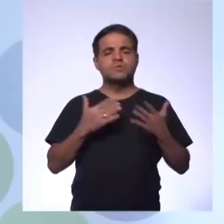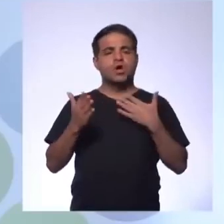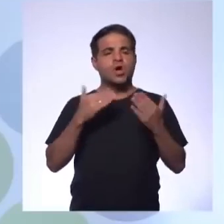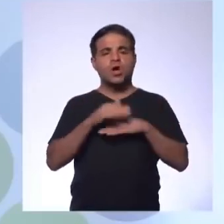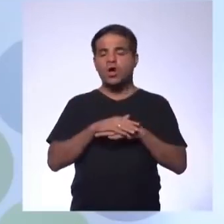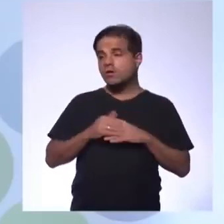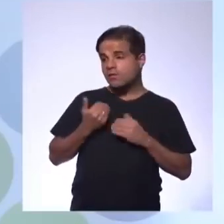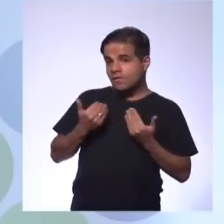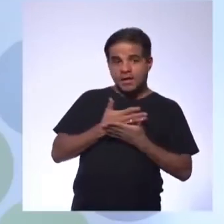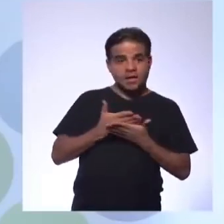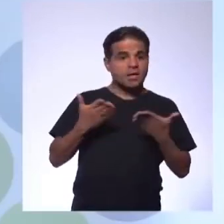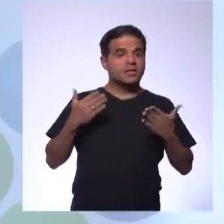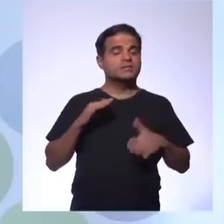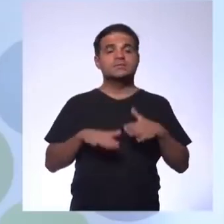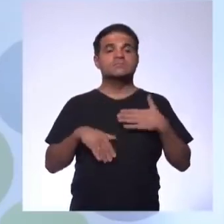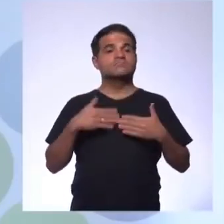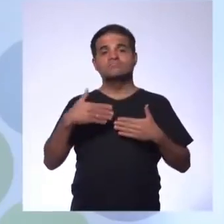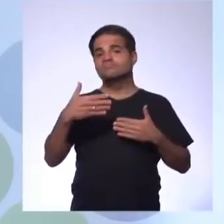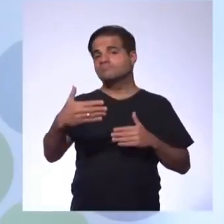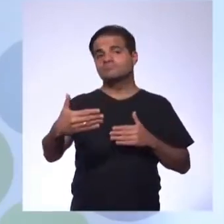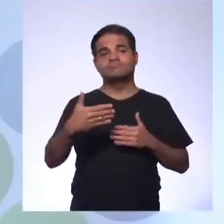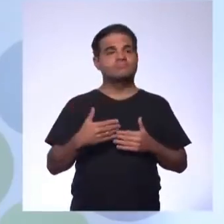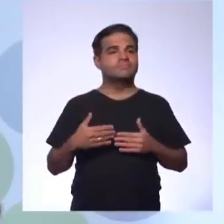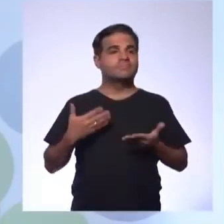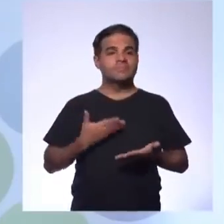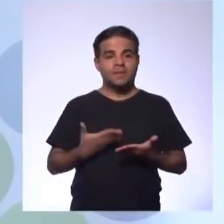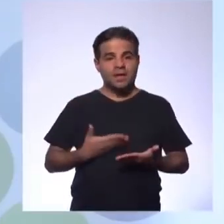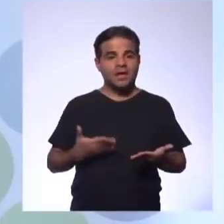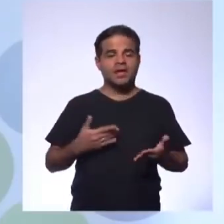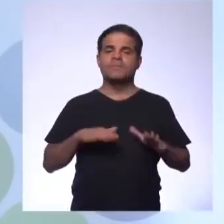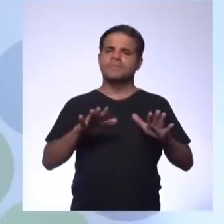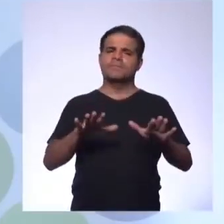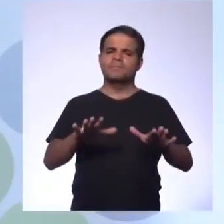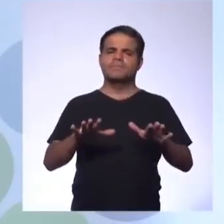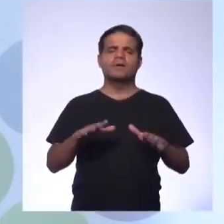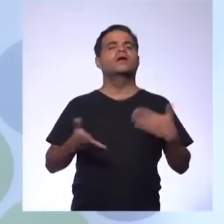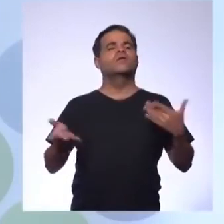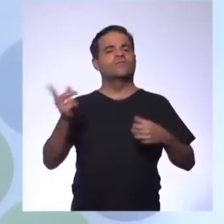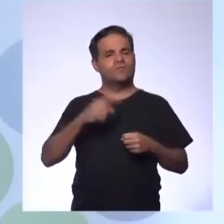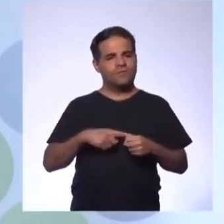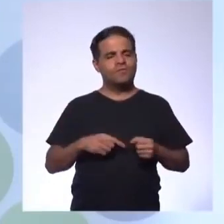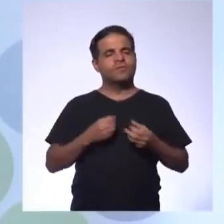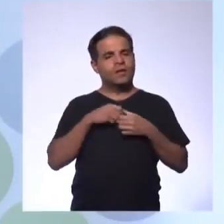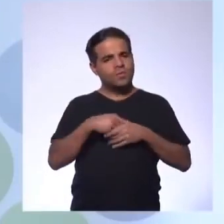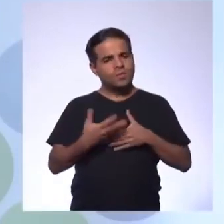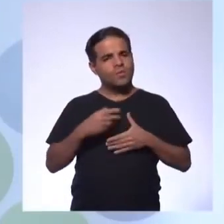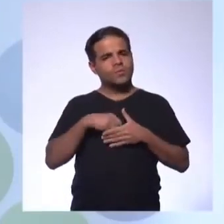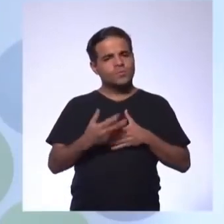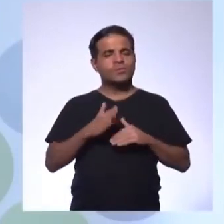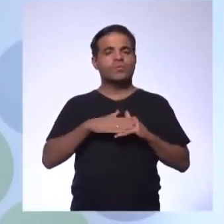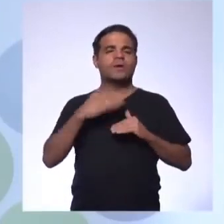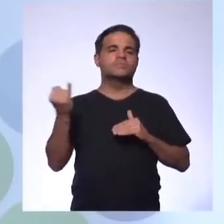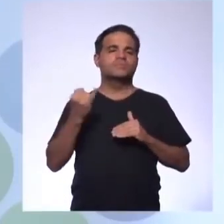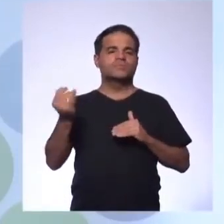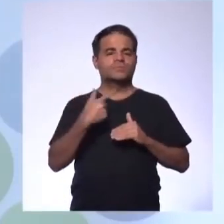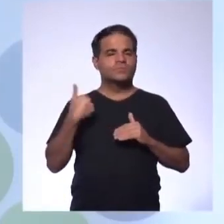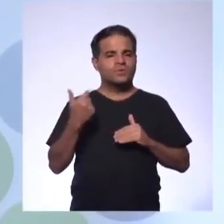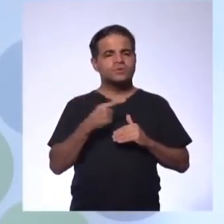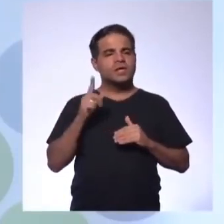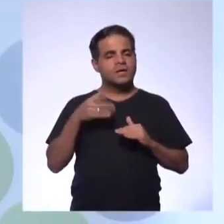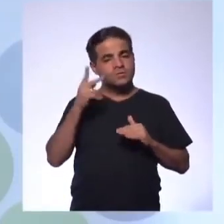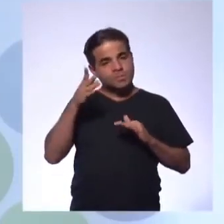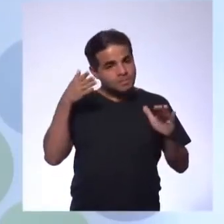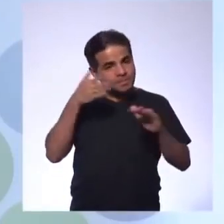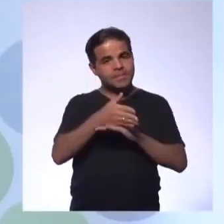tanto com vocês que a gente até se perde aqui e fala, não, peraí, tem que voltar com o conteúdo, porque o mais importante para nós é a sua